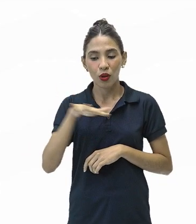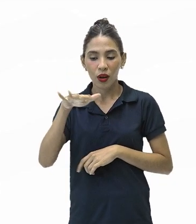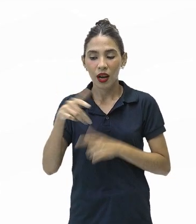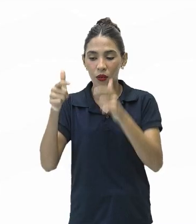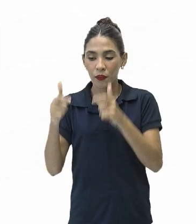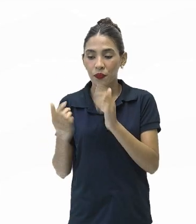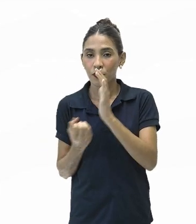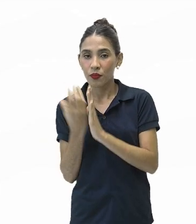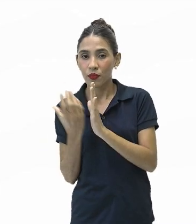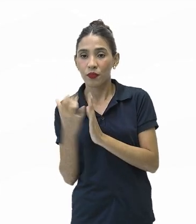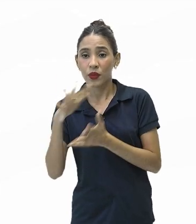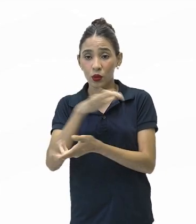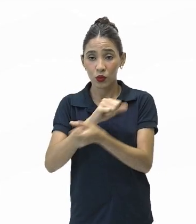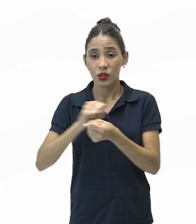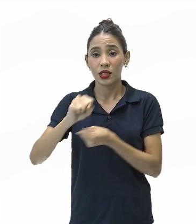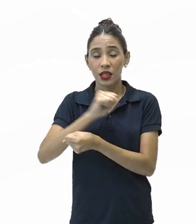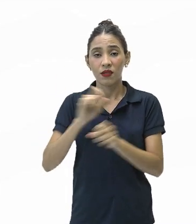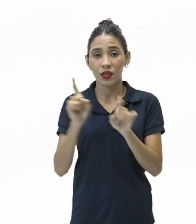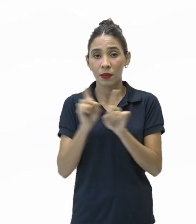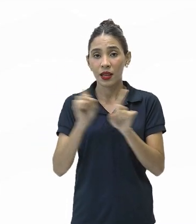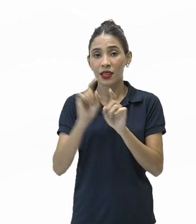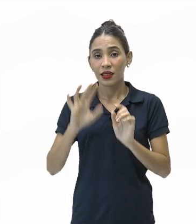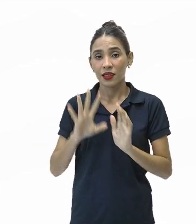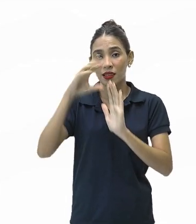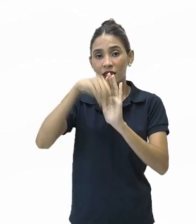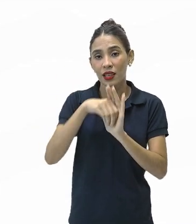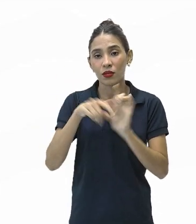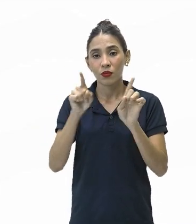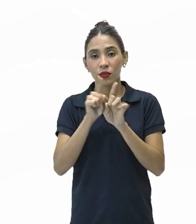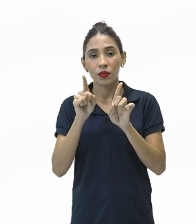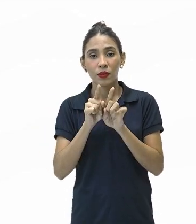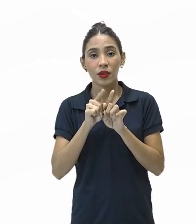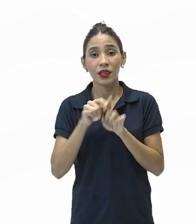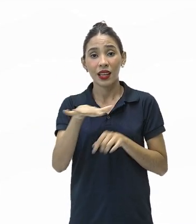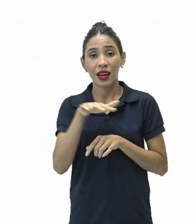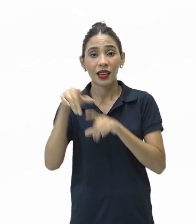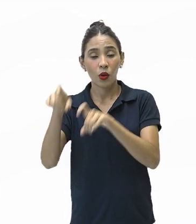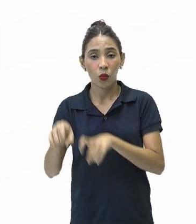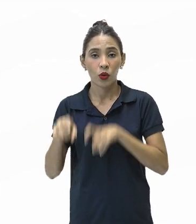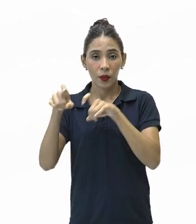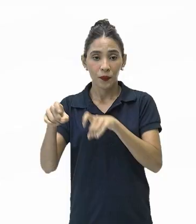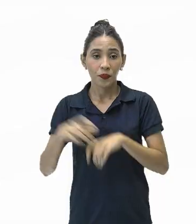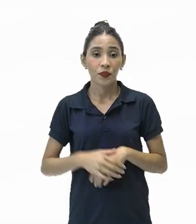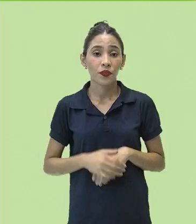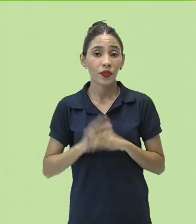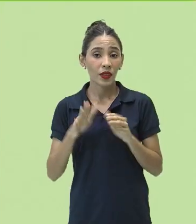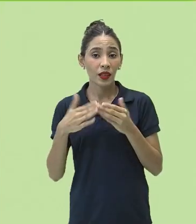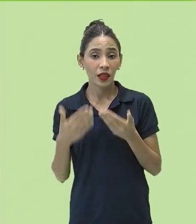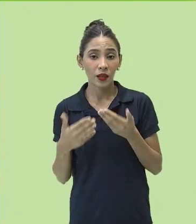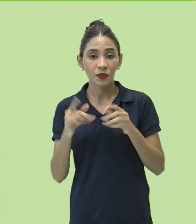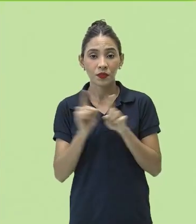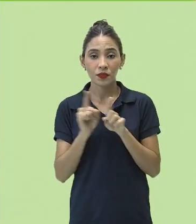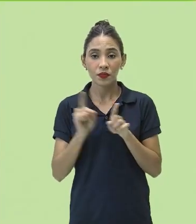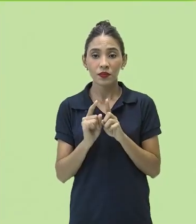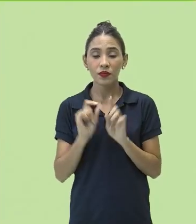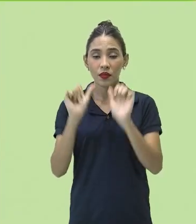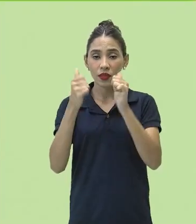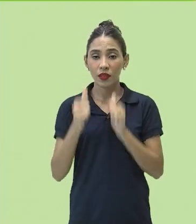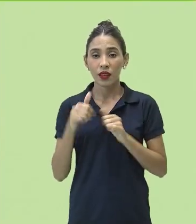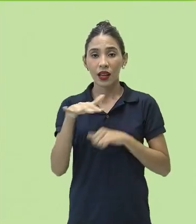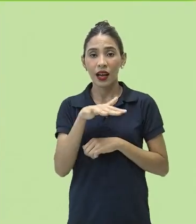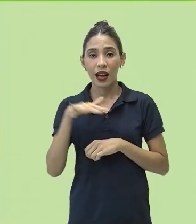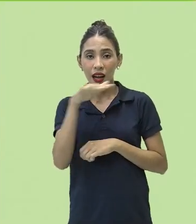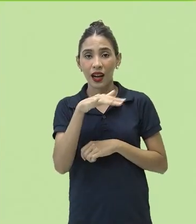de manejo sustentável dentro da lógica da propriedade rural. E aí, introduzindo aí a área